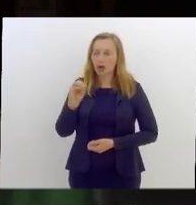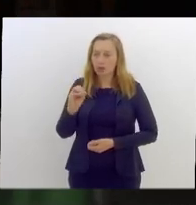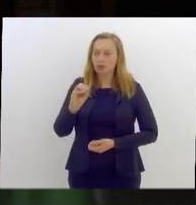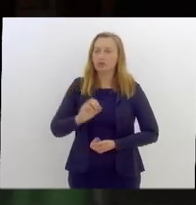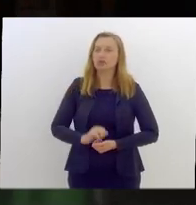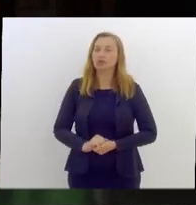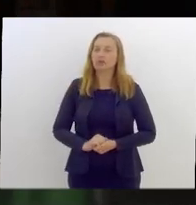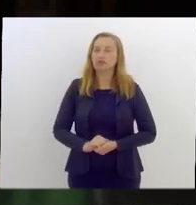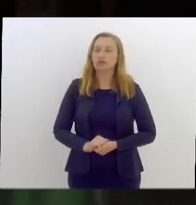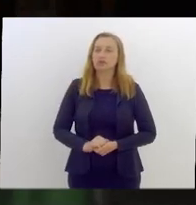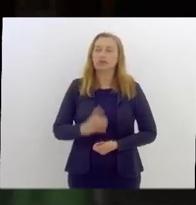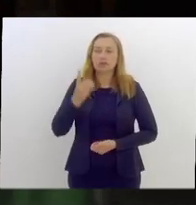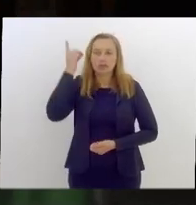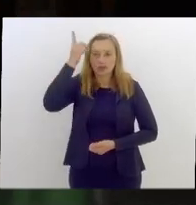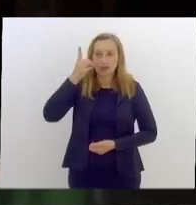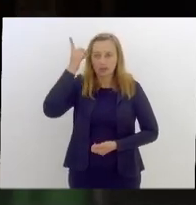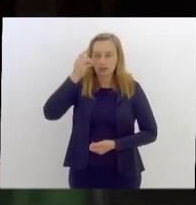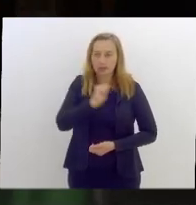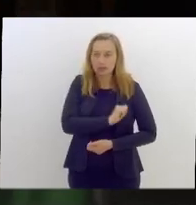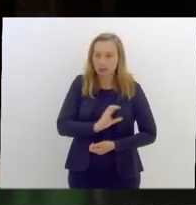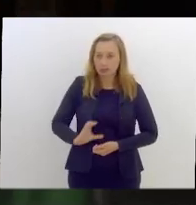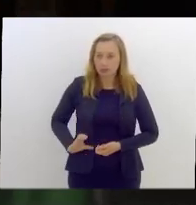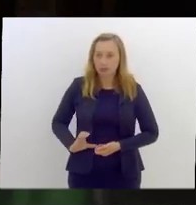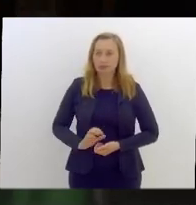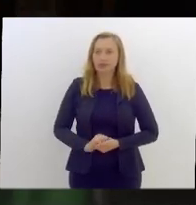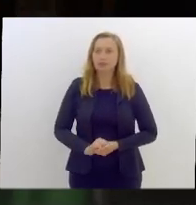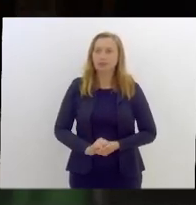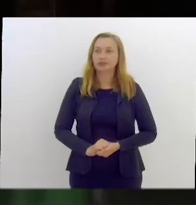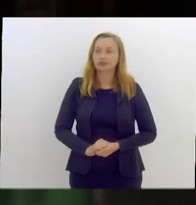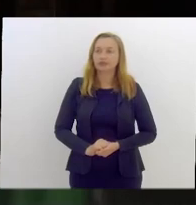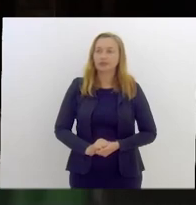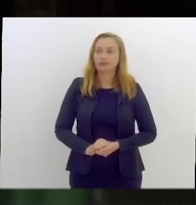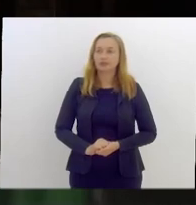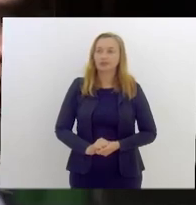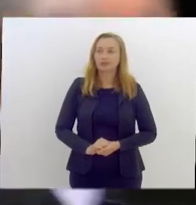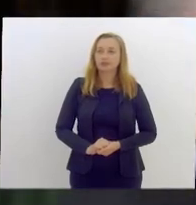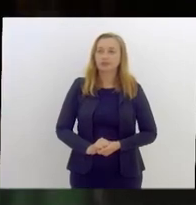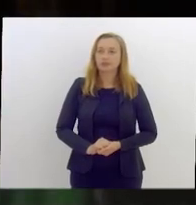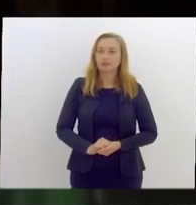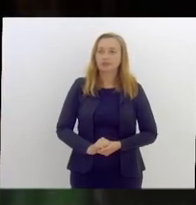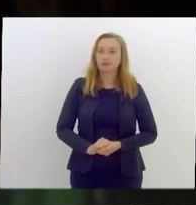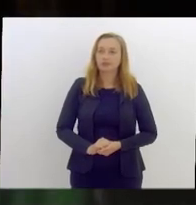Silva. Autor, deputado André Siciliano.